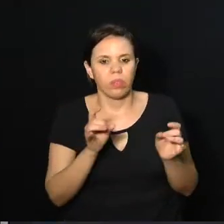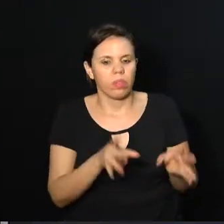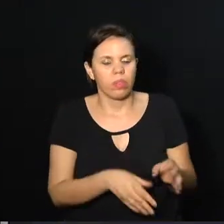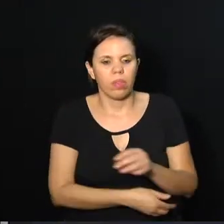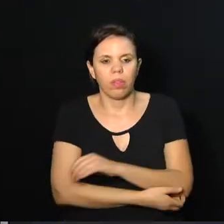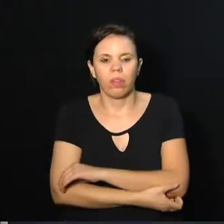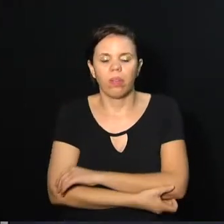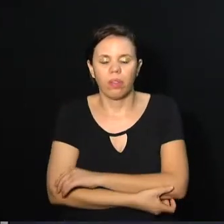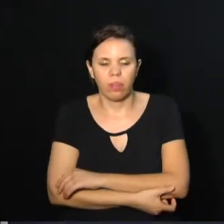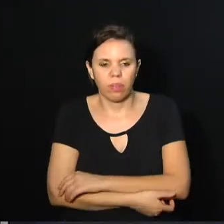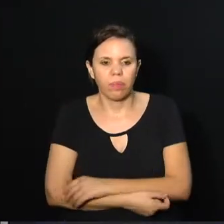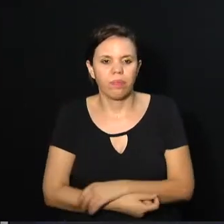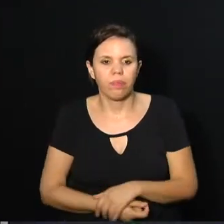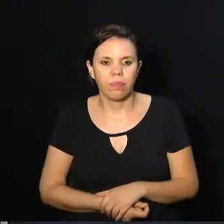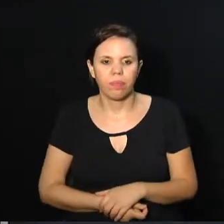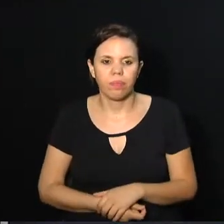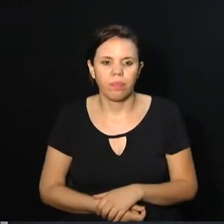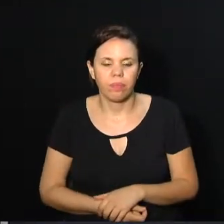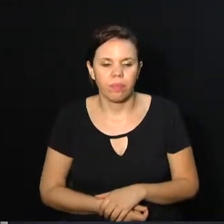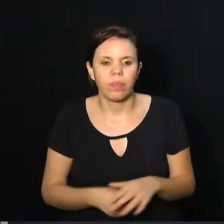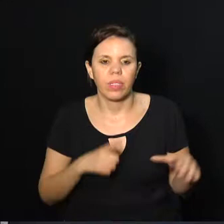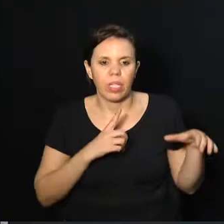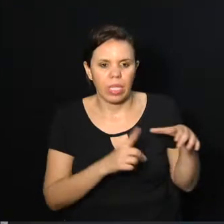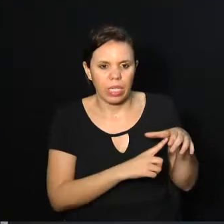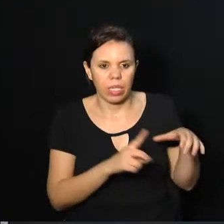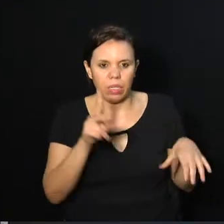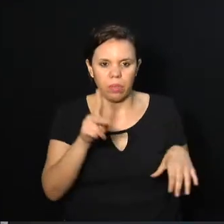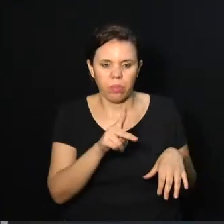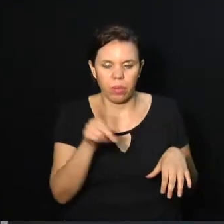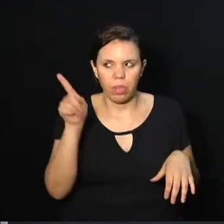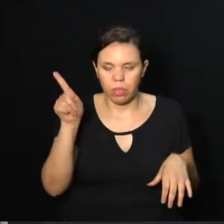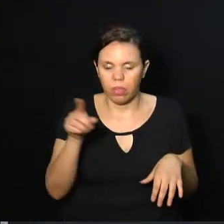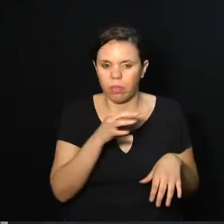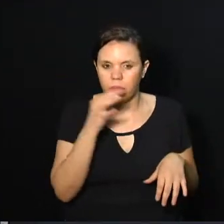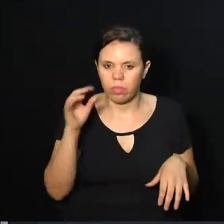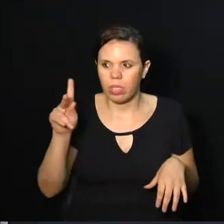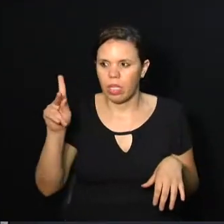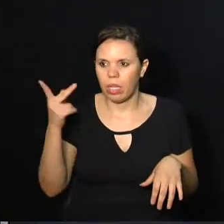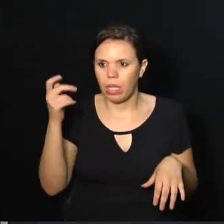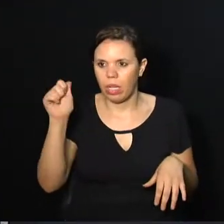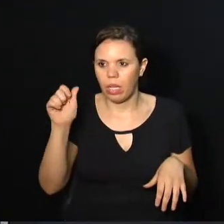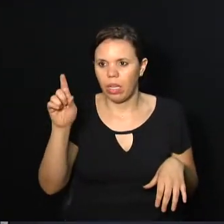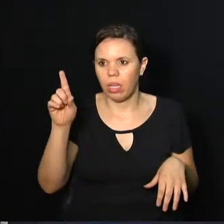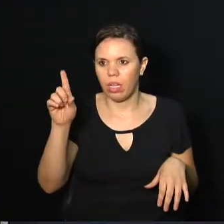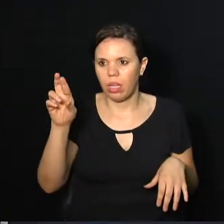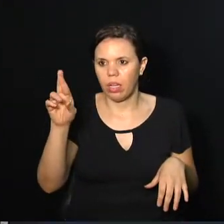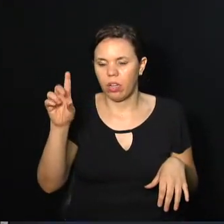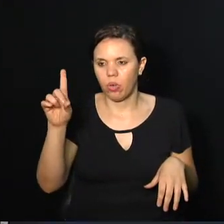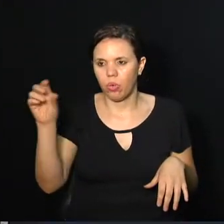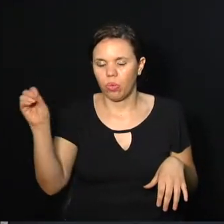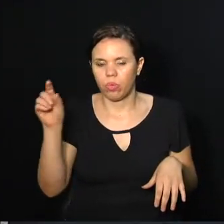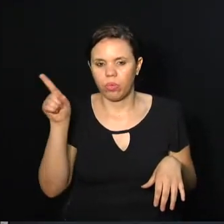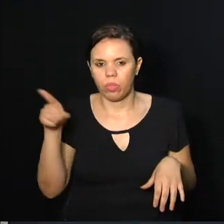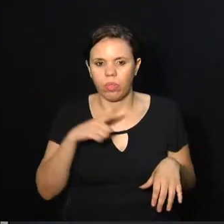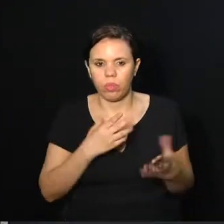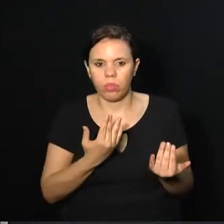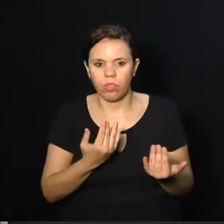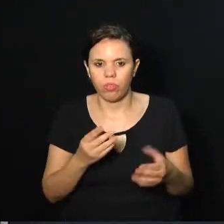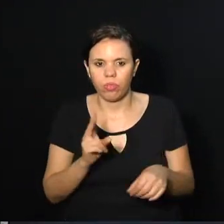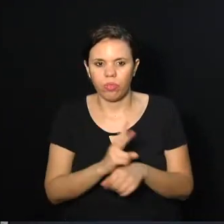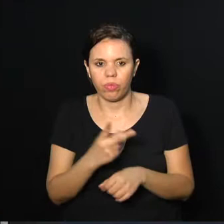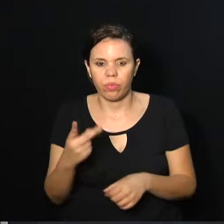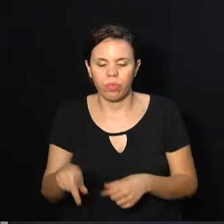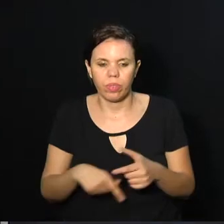abandonar. É lógico, tem a clínica do Paulo Haroldo, né? Tem um menino aí, eu falo menino porque, né? Jovem, Nelson, que